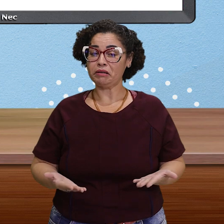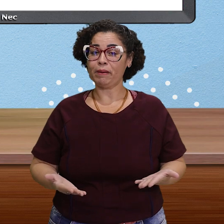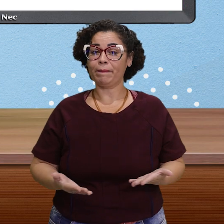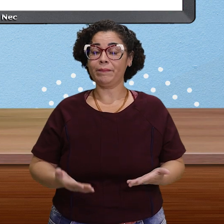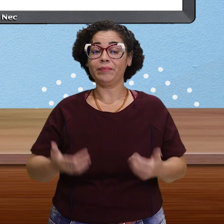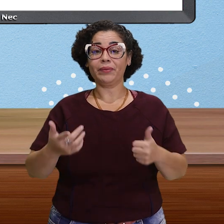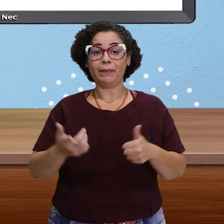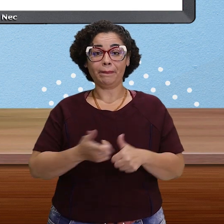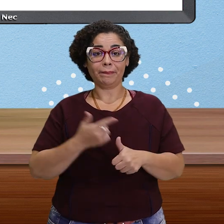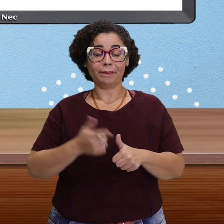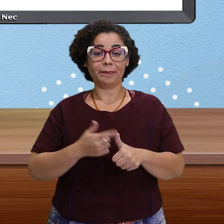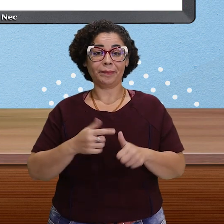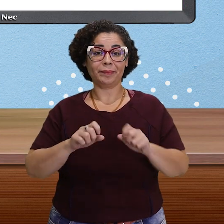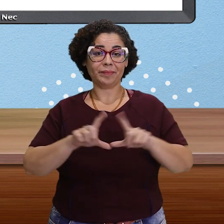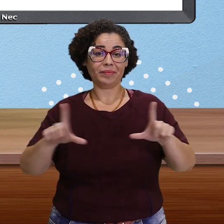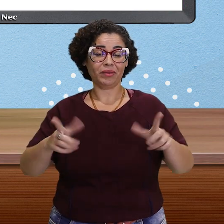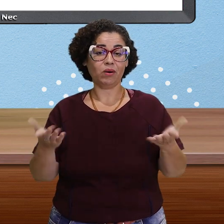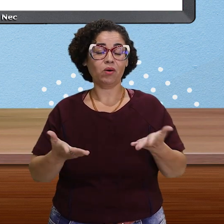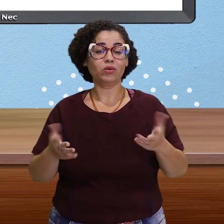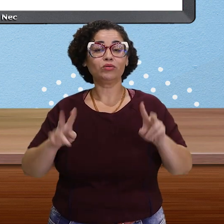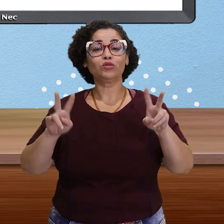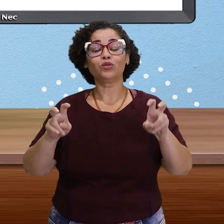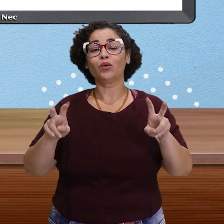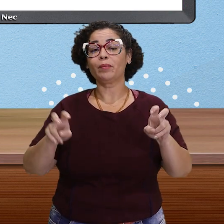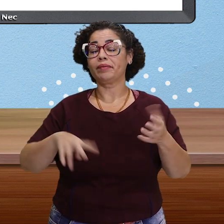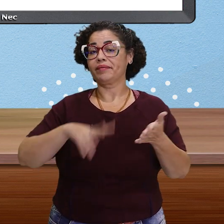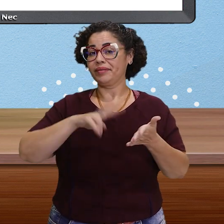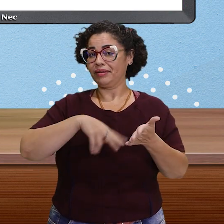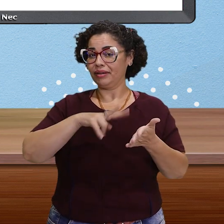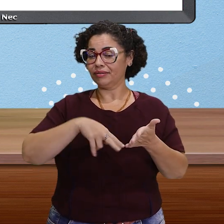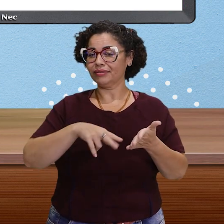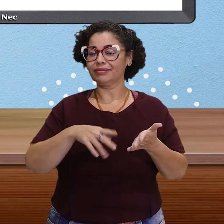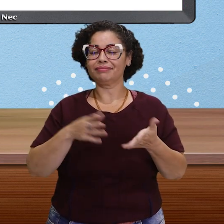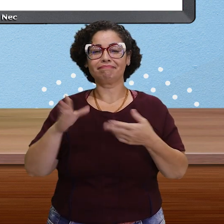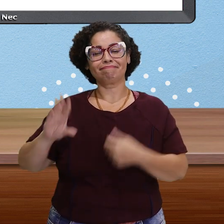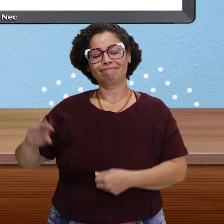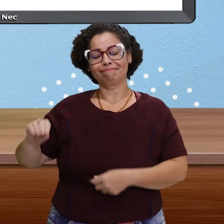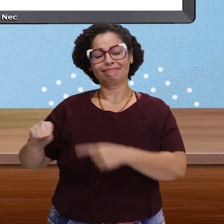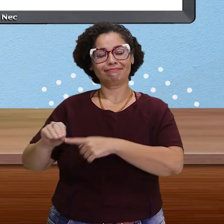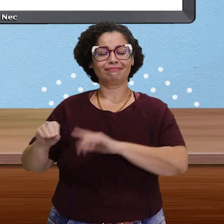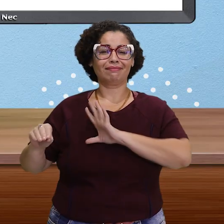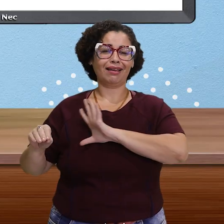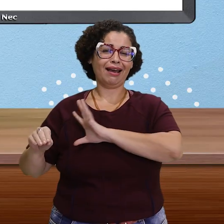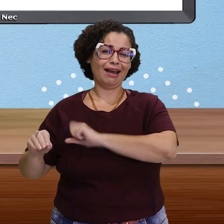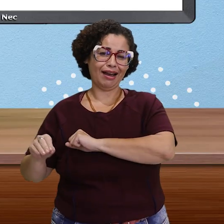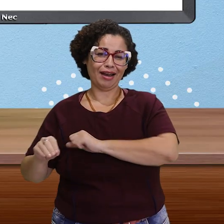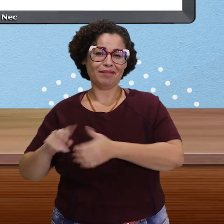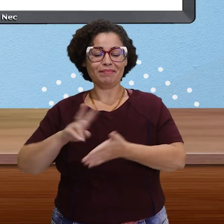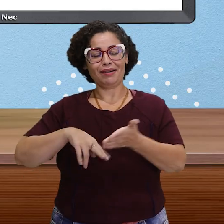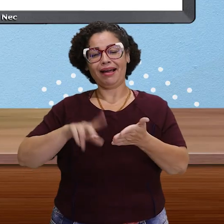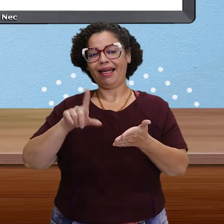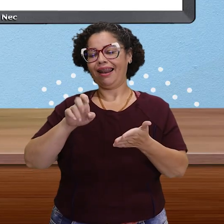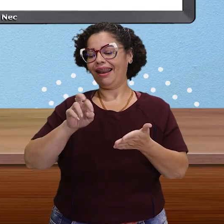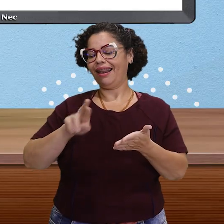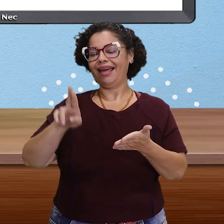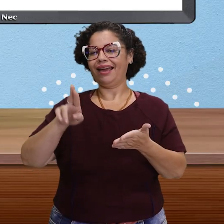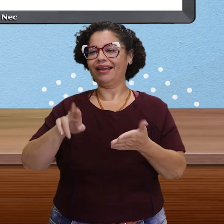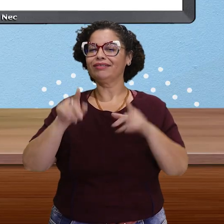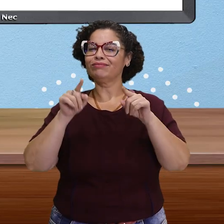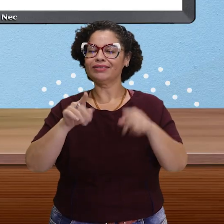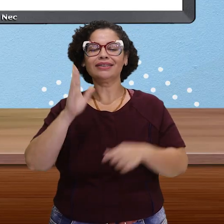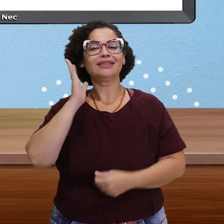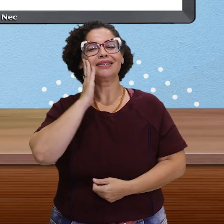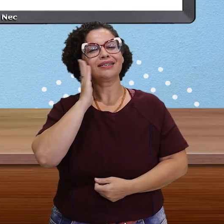Bom, pessoal, nosso primeiro bloco de hoje é sobre leitura, uma coisa que a Mari ama além de comer, né? É ler.